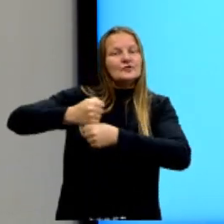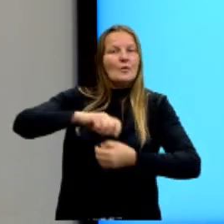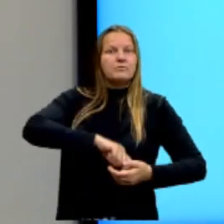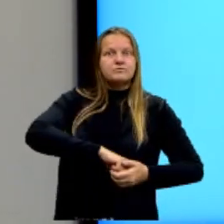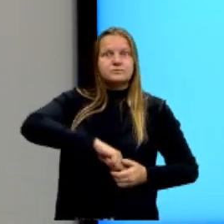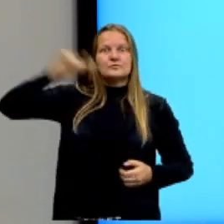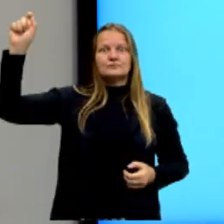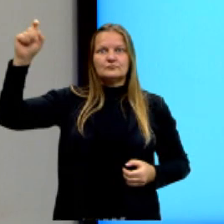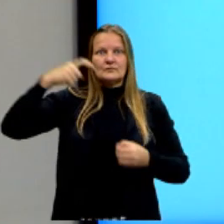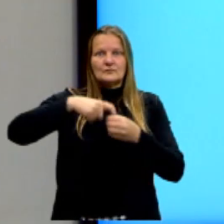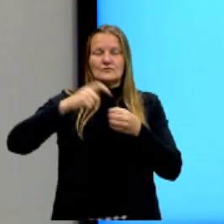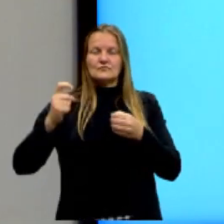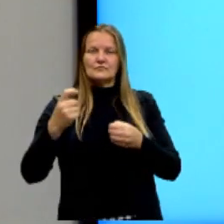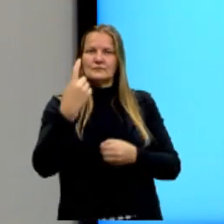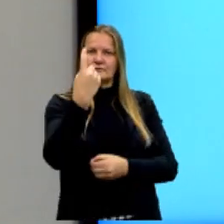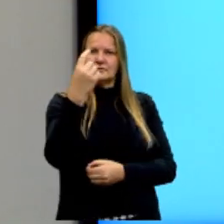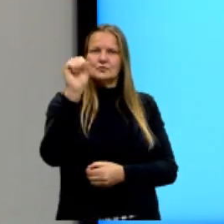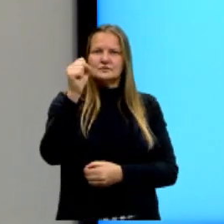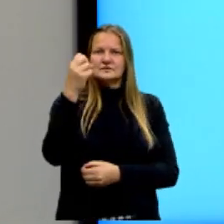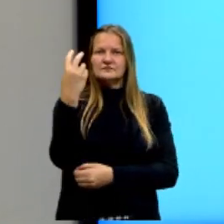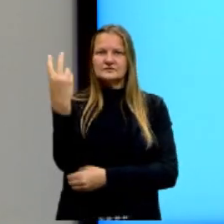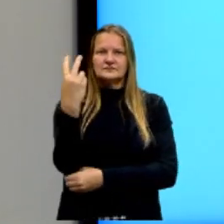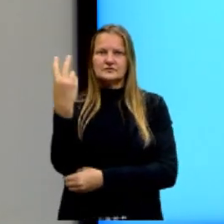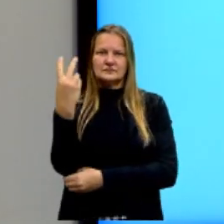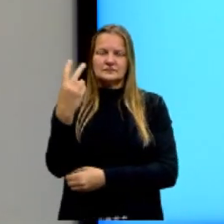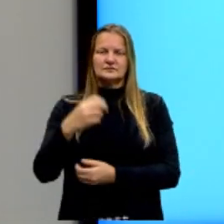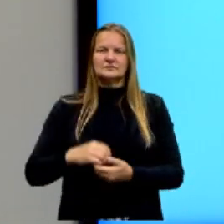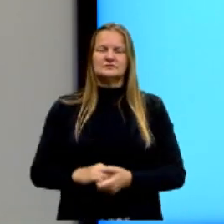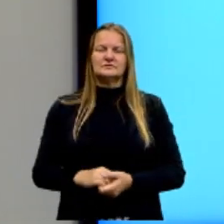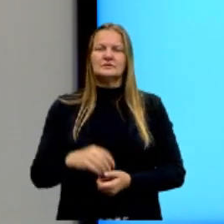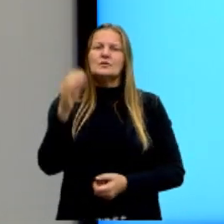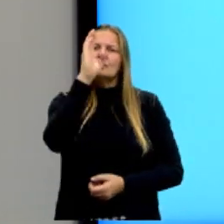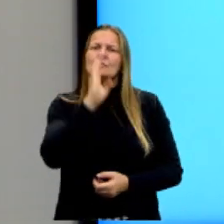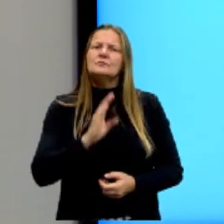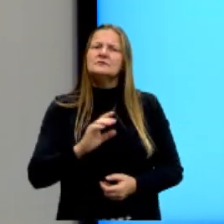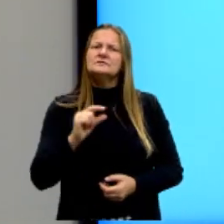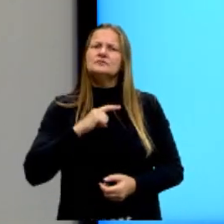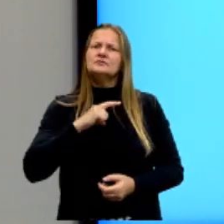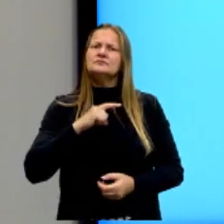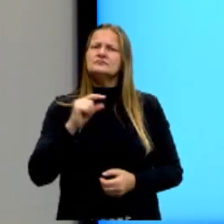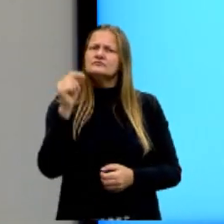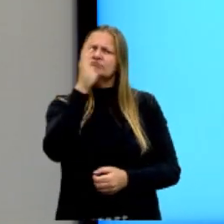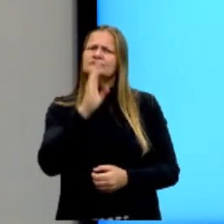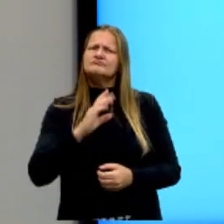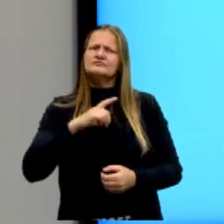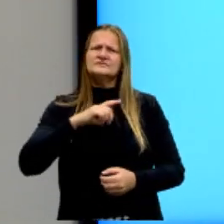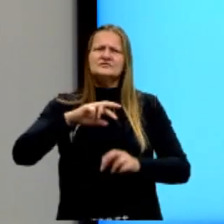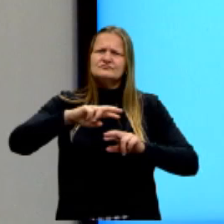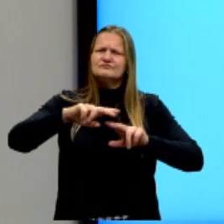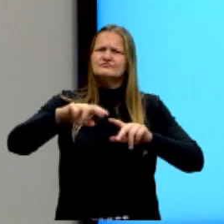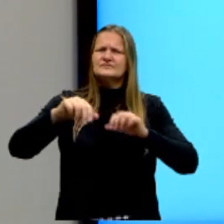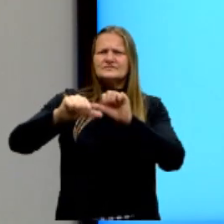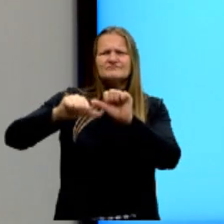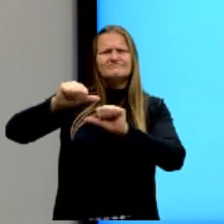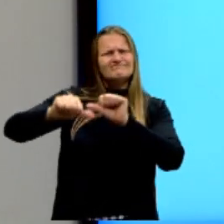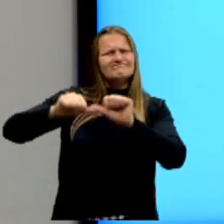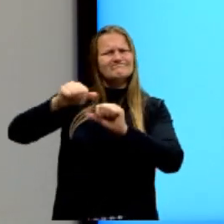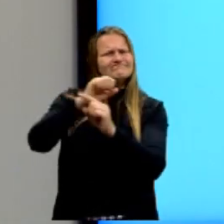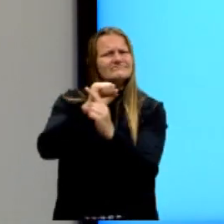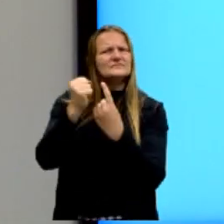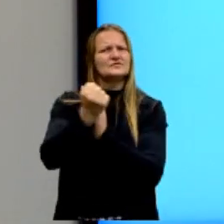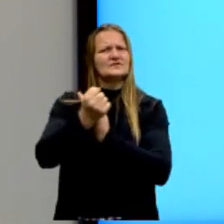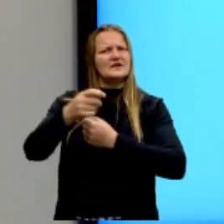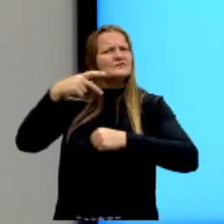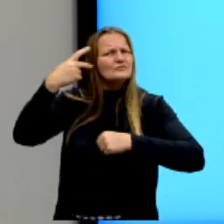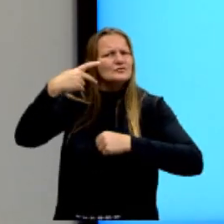país ocorrida em 1822 o Brasil passava por diversas modificações sociais